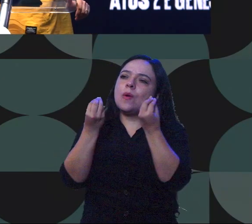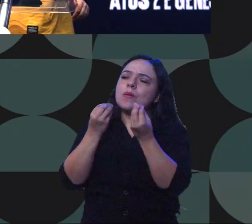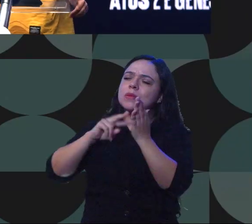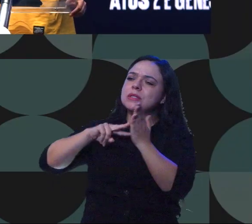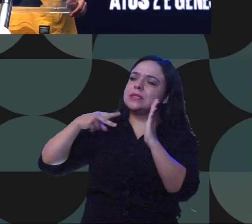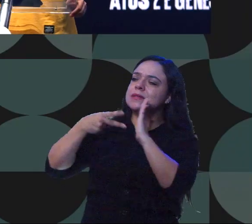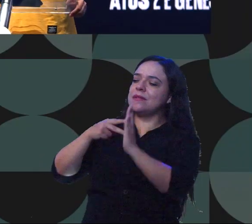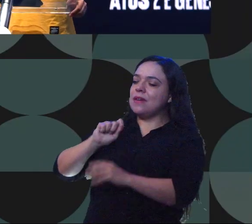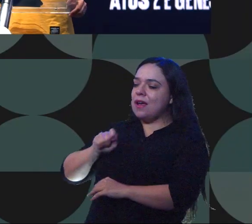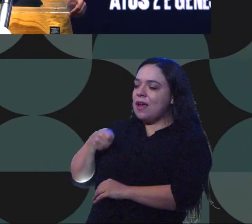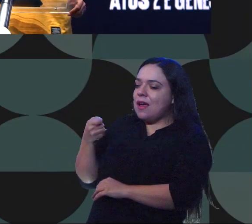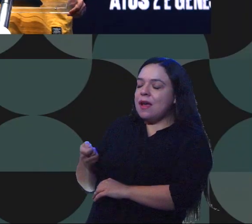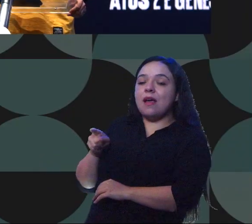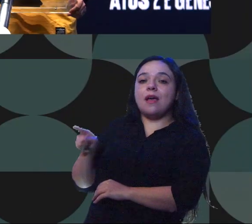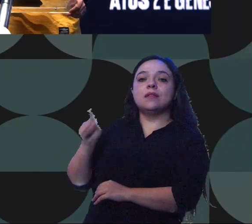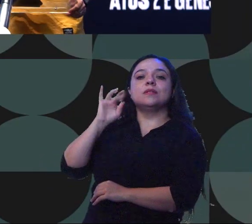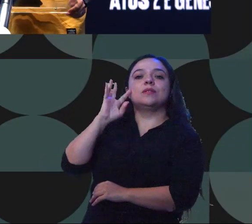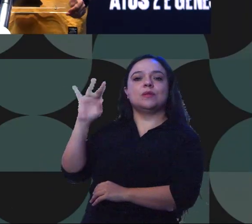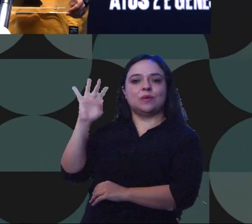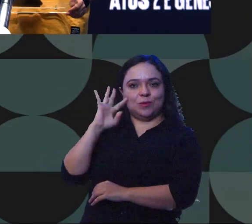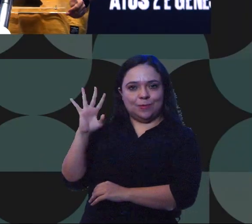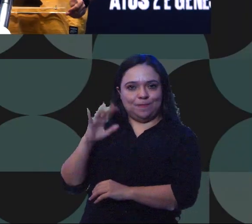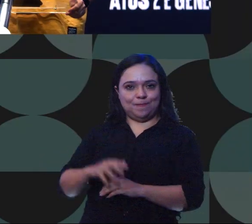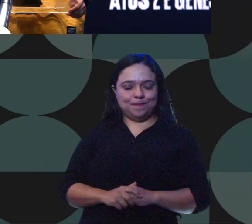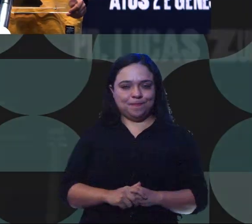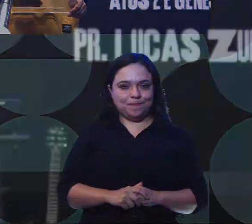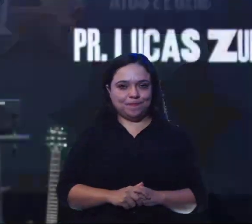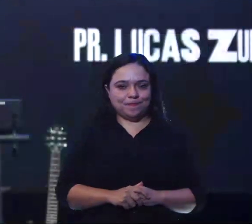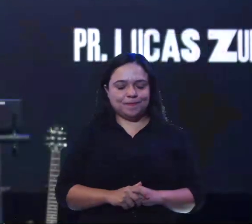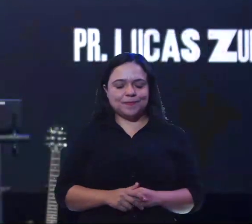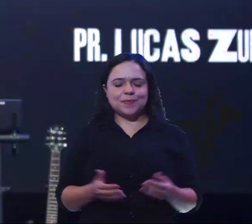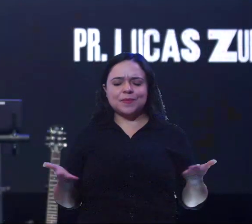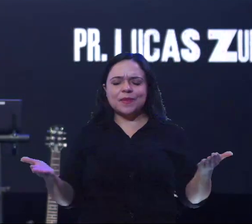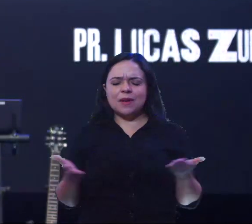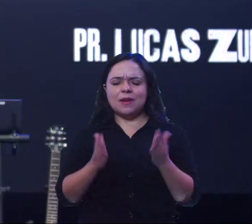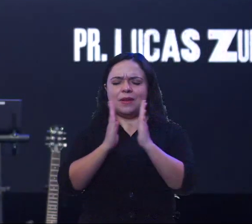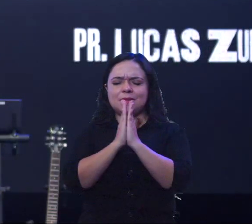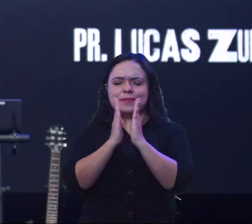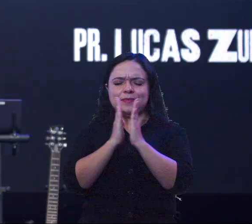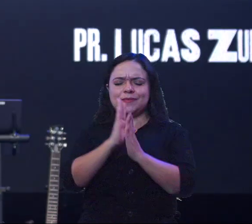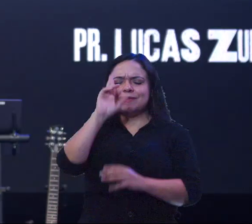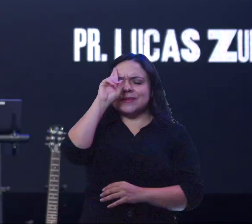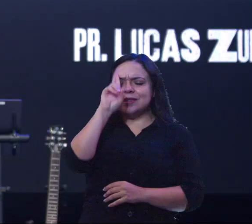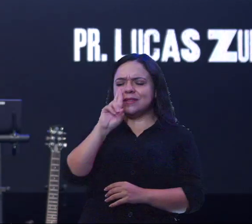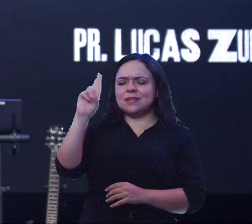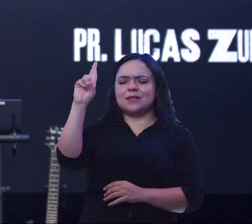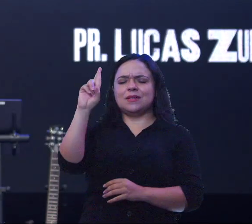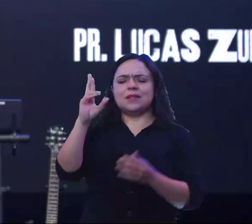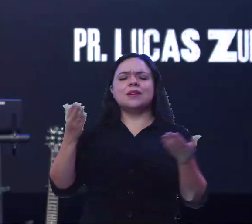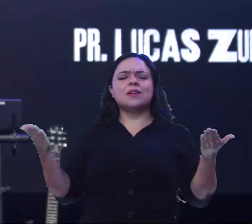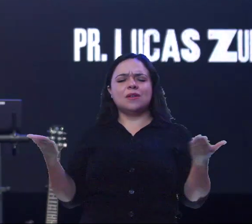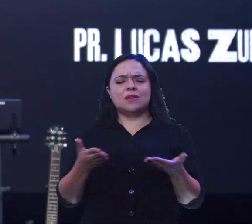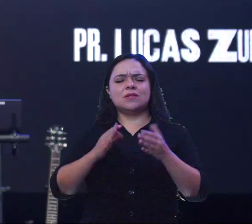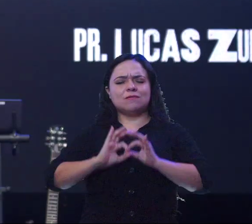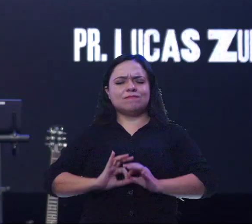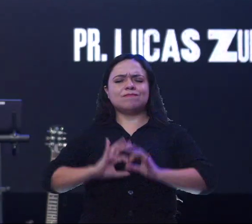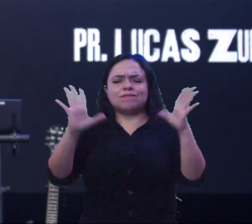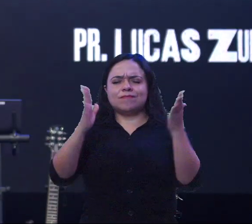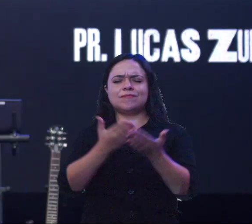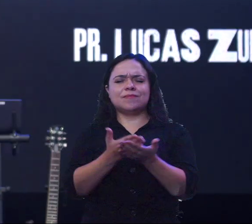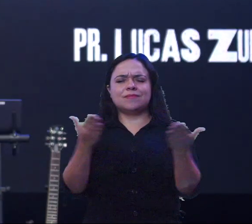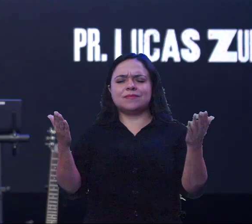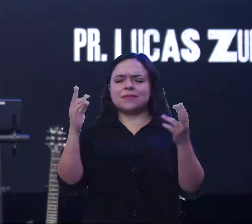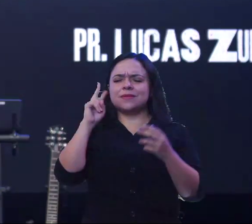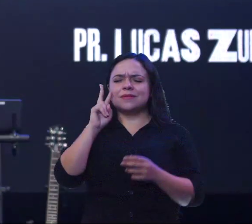mais uma vez? Senhor, nós te damos liberdade hoje nesse lugar, para todos aqueles que estão ouvindo essa mensagem, para que o Senhor se revele de maneira